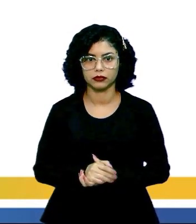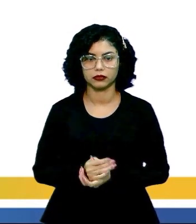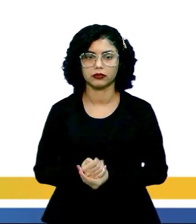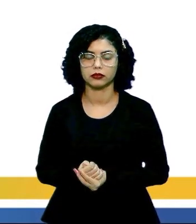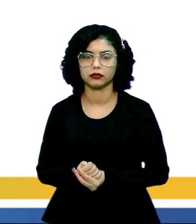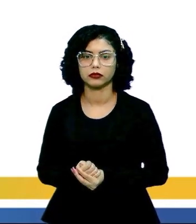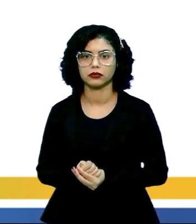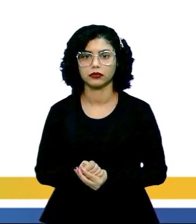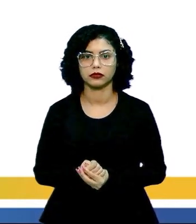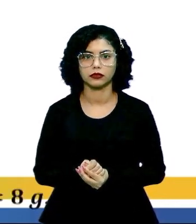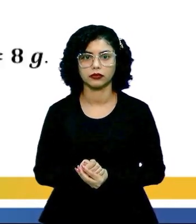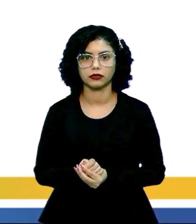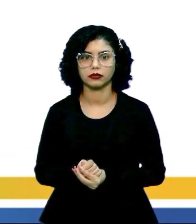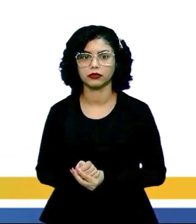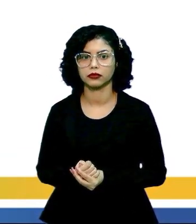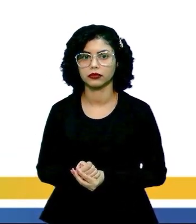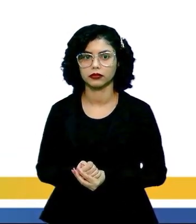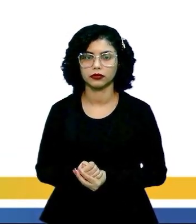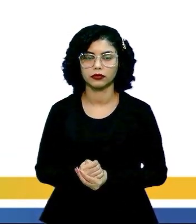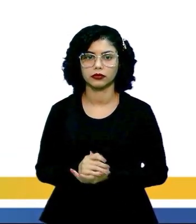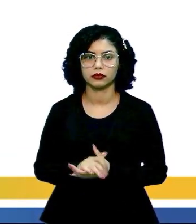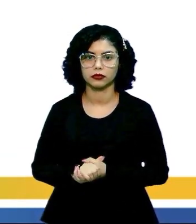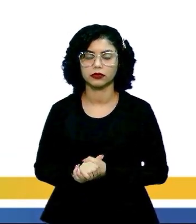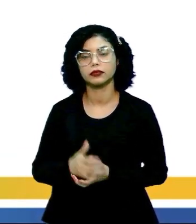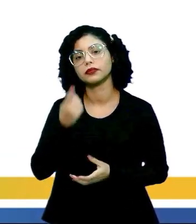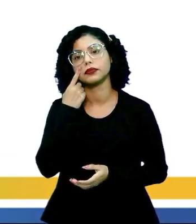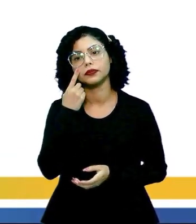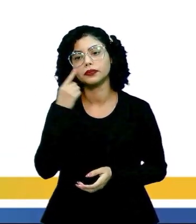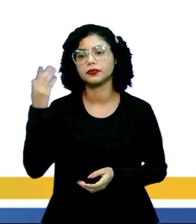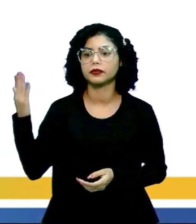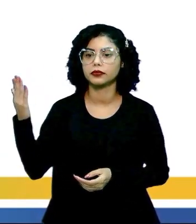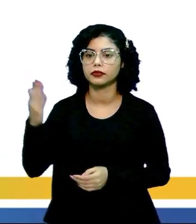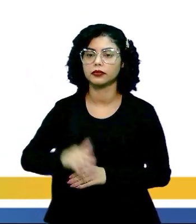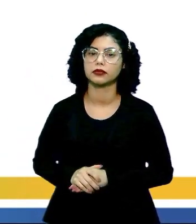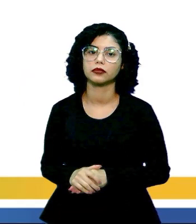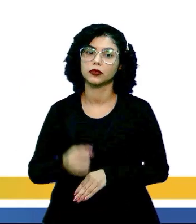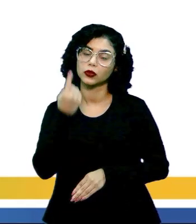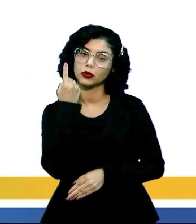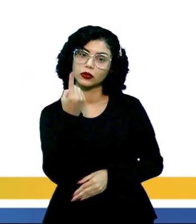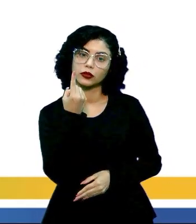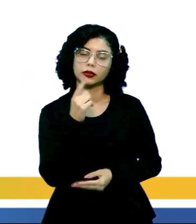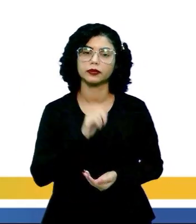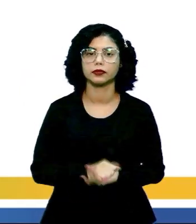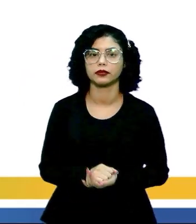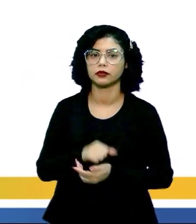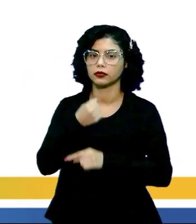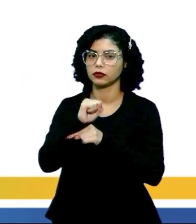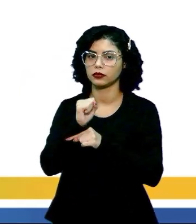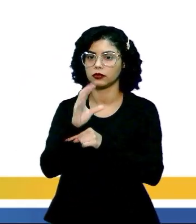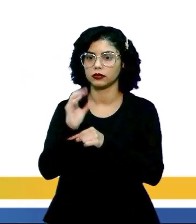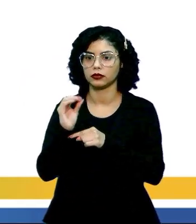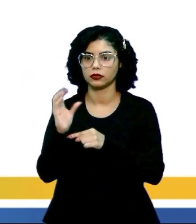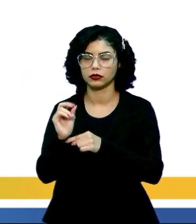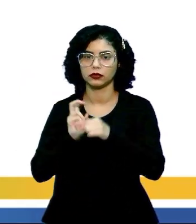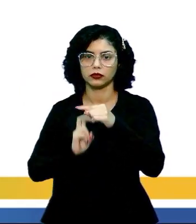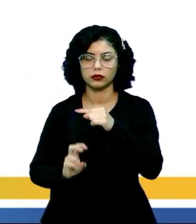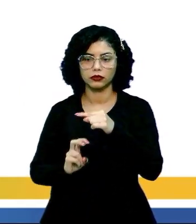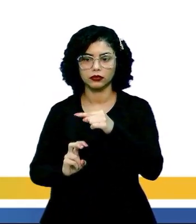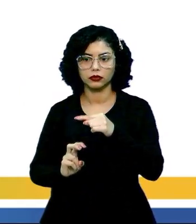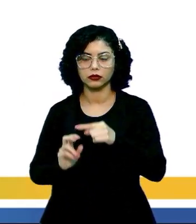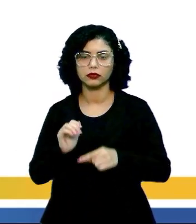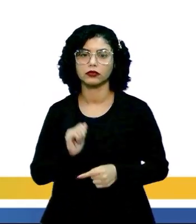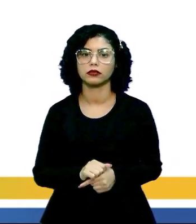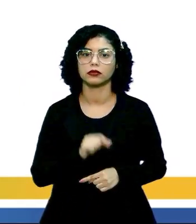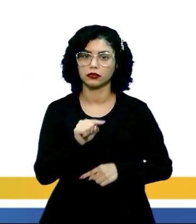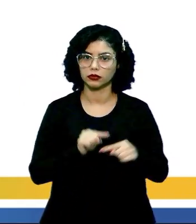Então, vejamos. Olha aí. Uma xícara vale o quê? 800 dividido